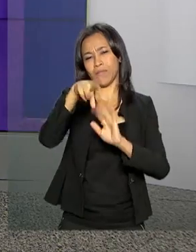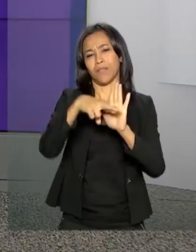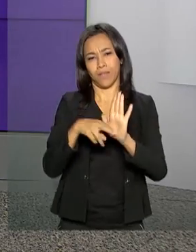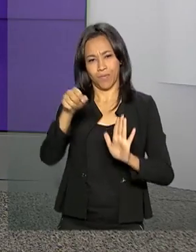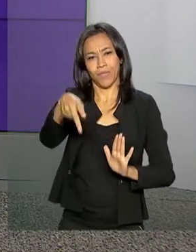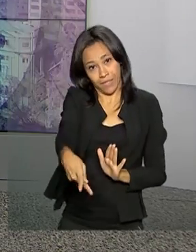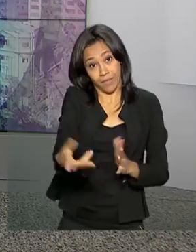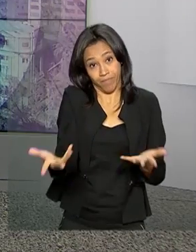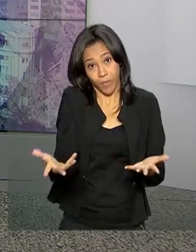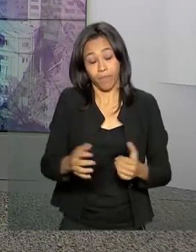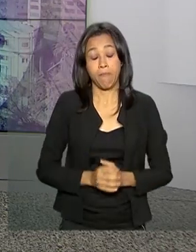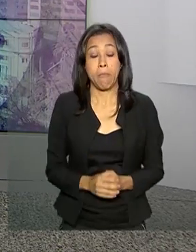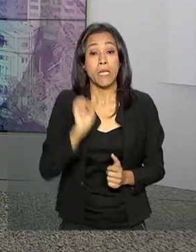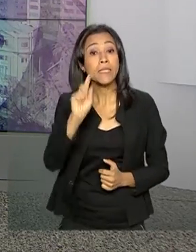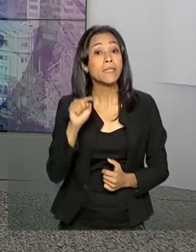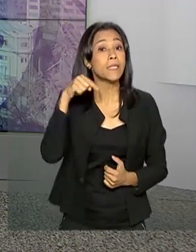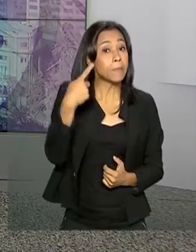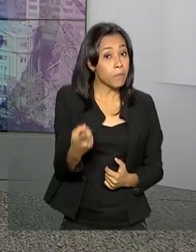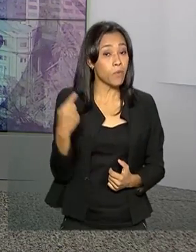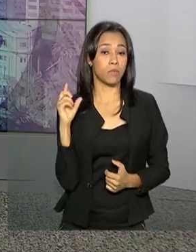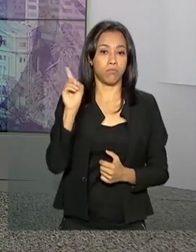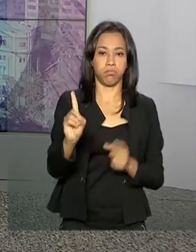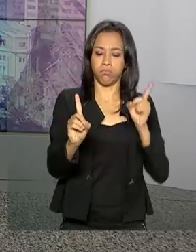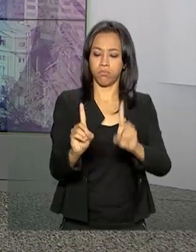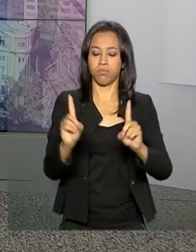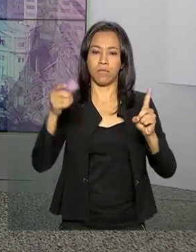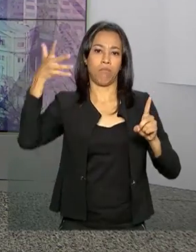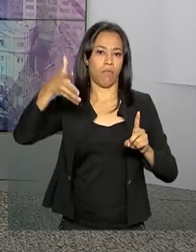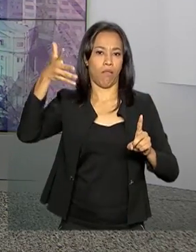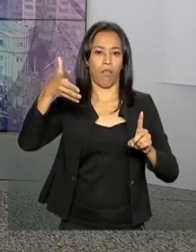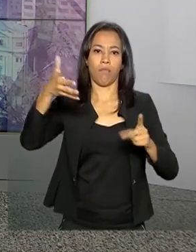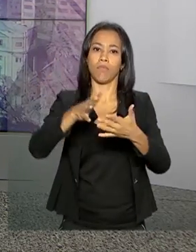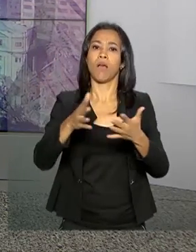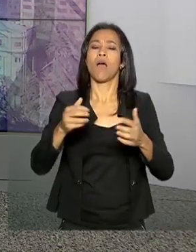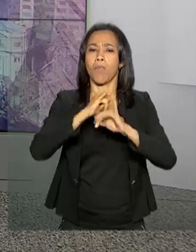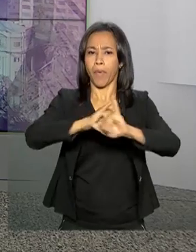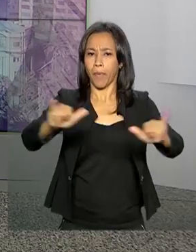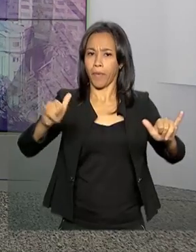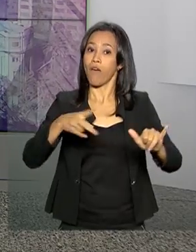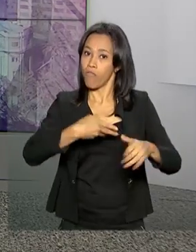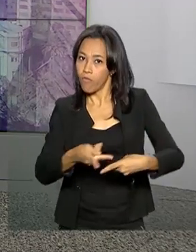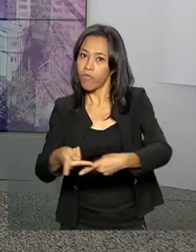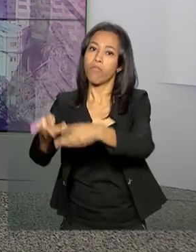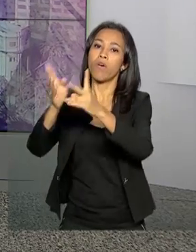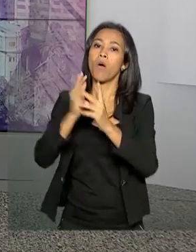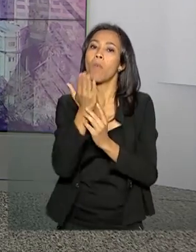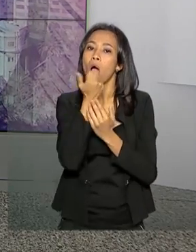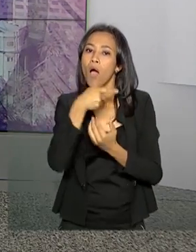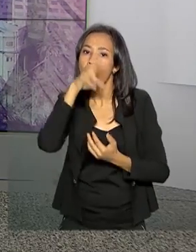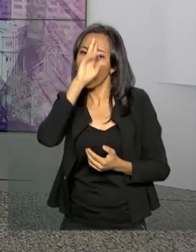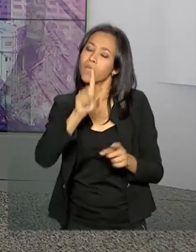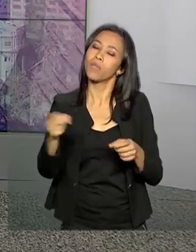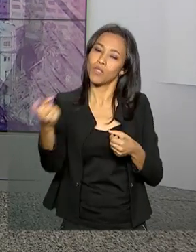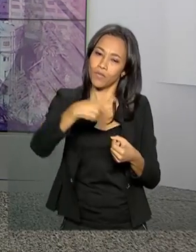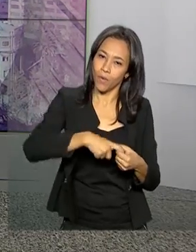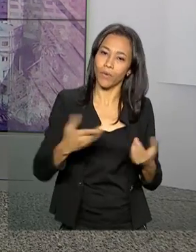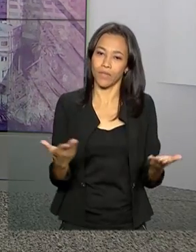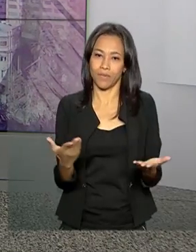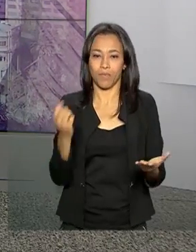Previdência. Bom, depois dessa declaração, os presidentes seguem agora para um almoço e ainda hoje o presidente Jair Bolsonaro retorna ao